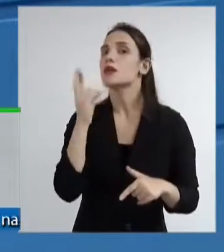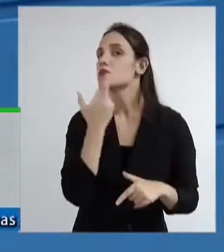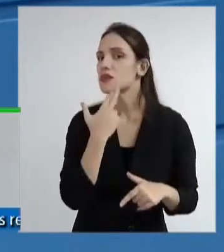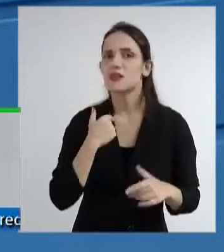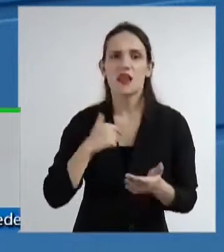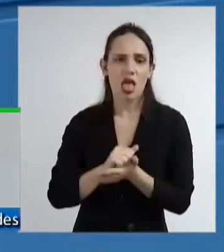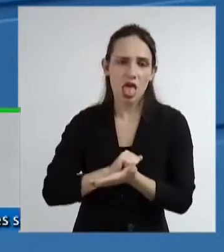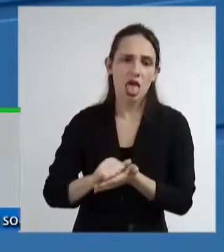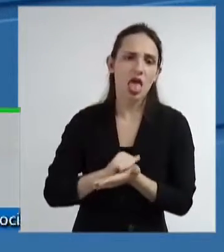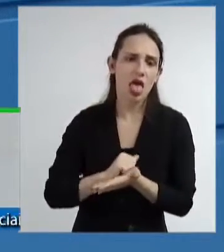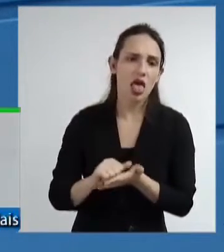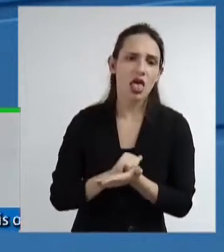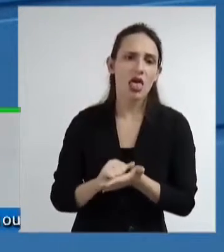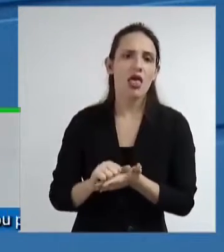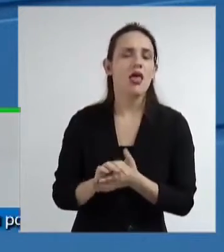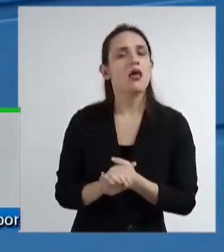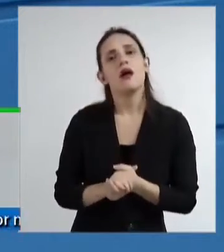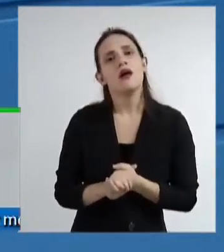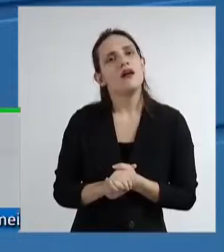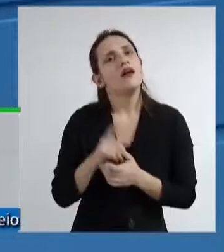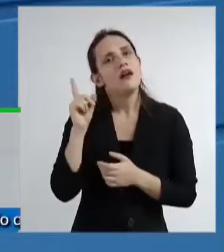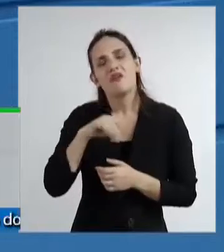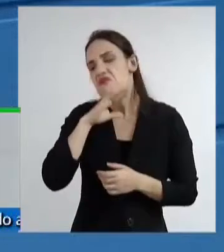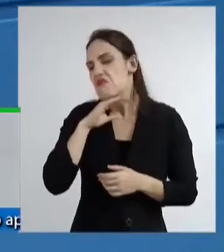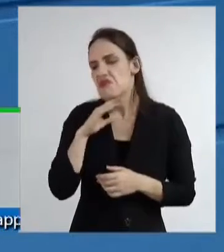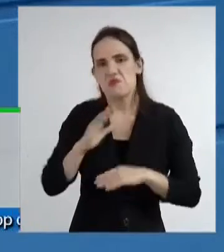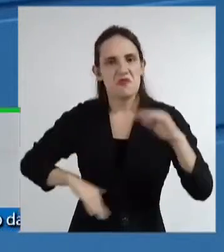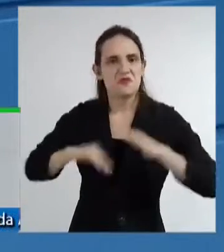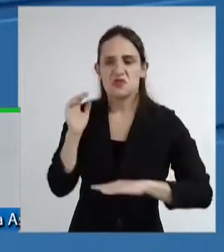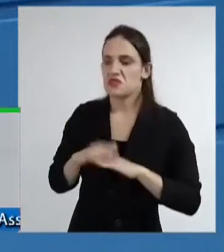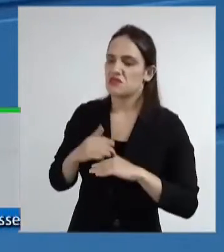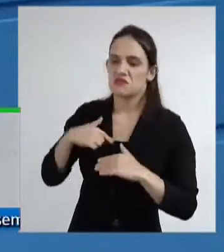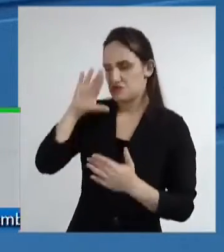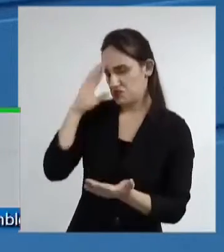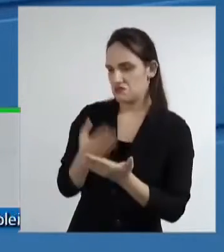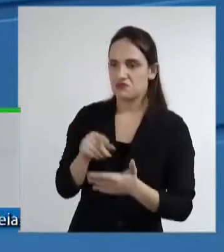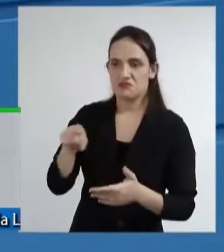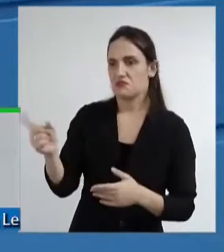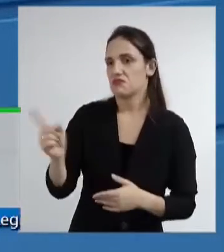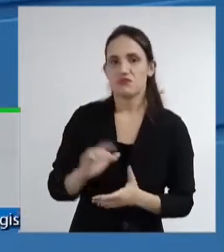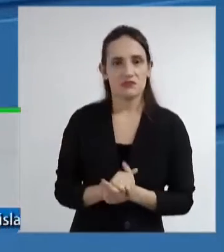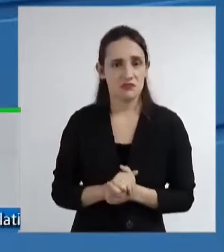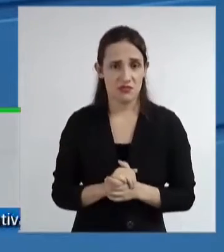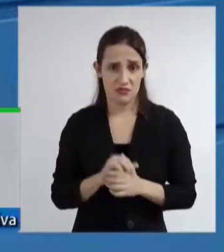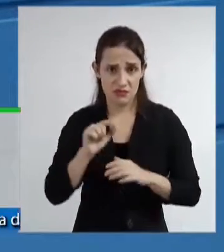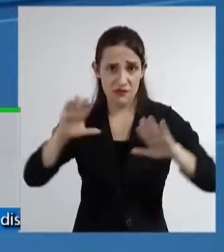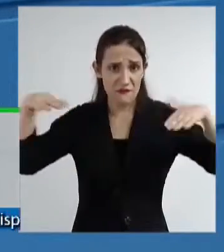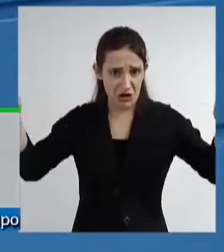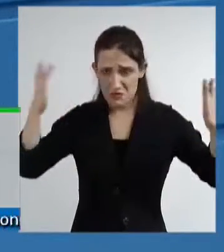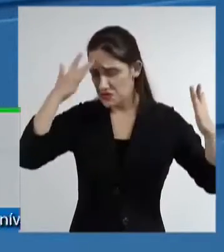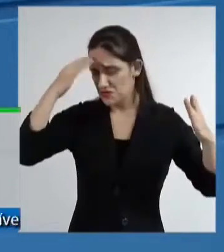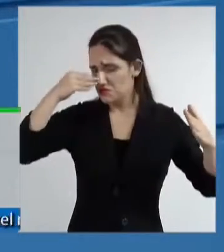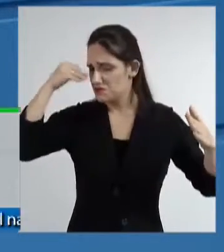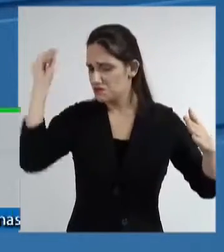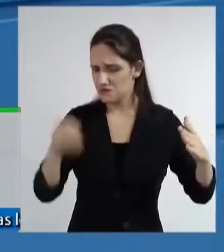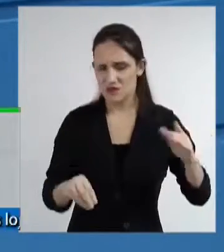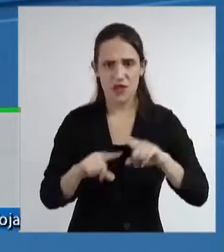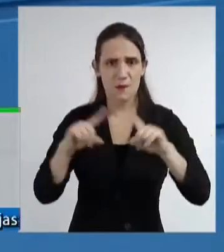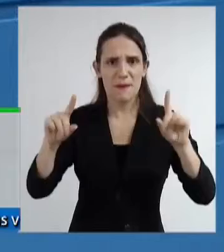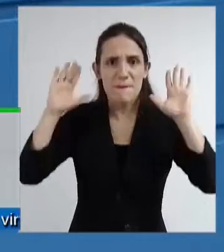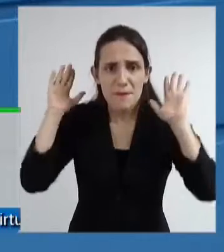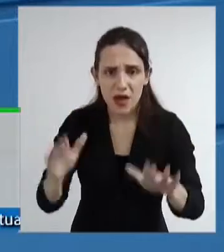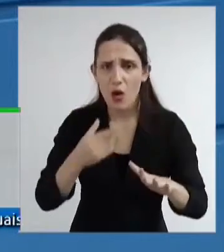louça, porque a gente era mão de obra desqualificada para eles, ou seja, lá fora, eles não estão nem aí para a gente. Aí vem o